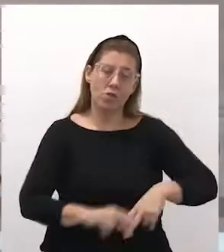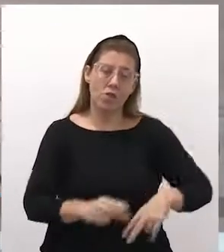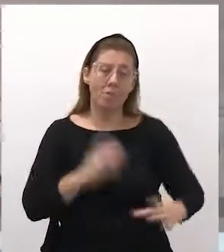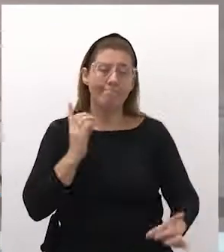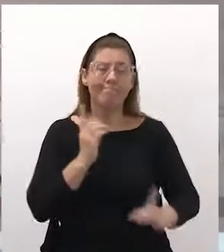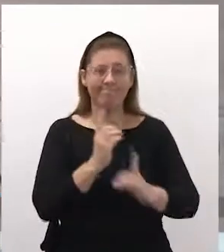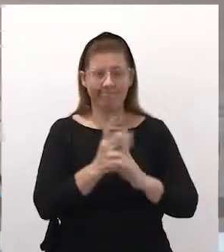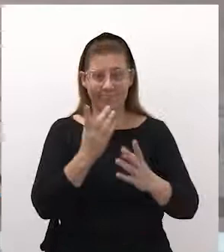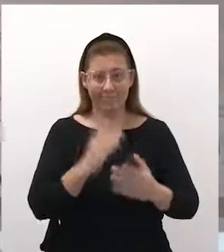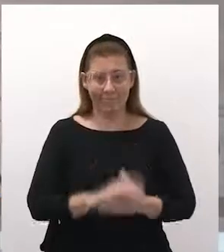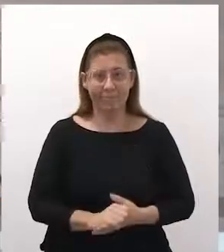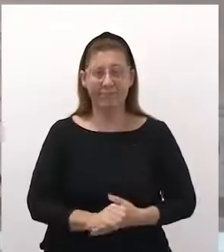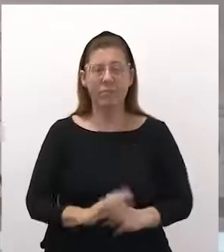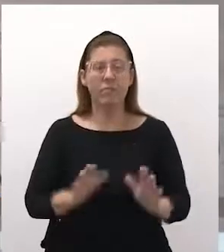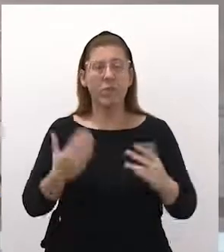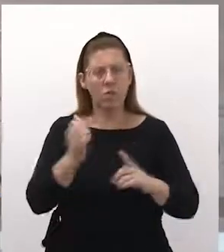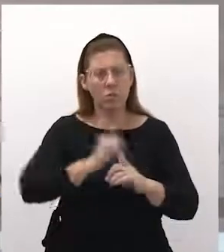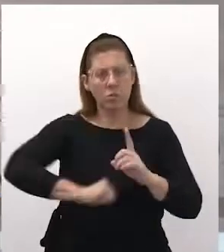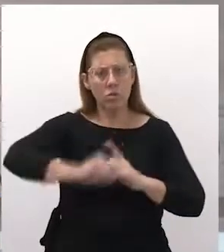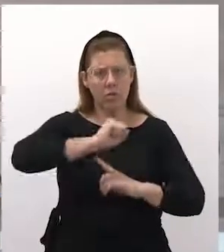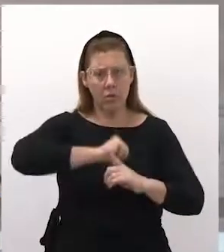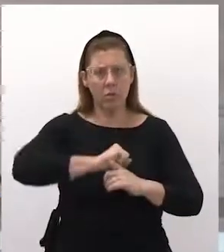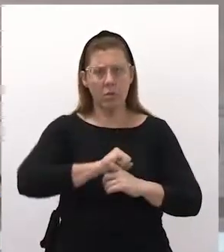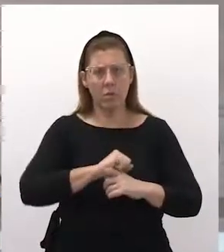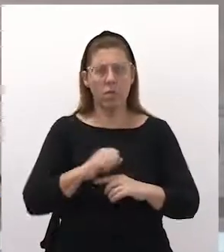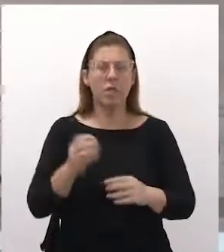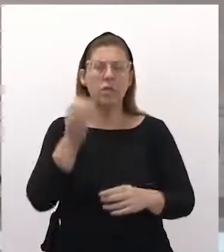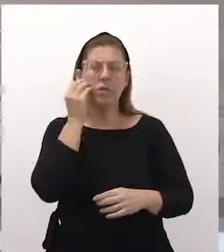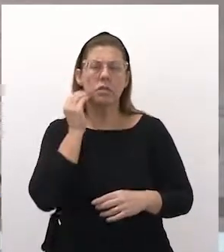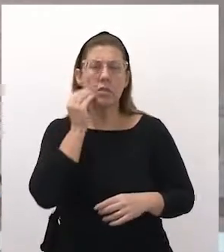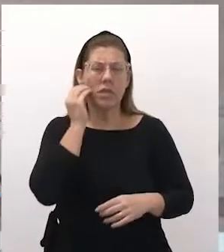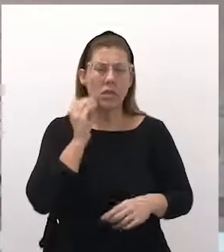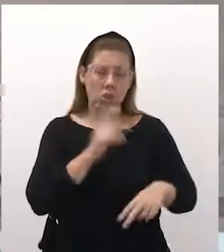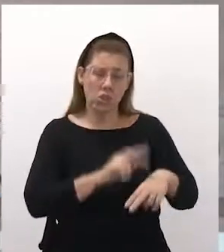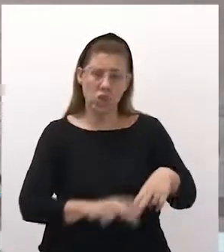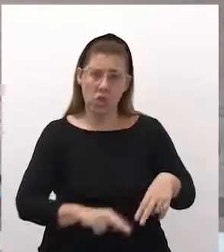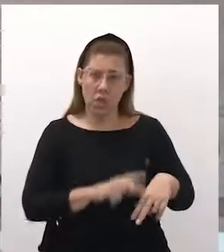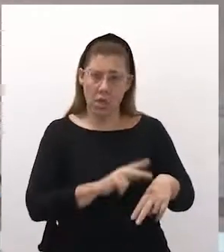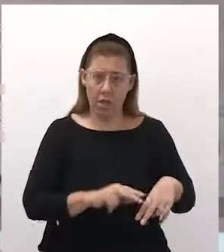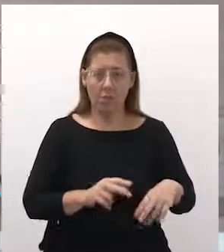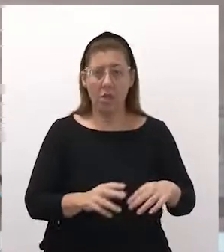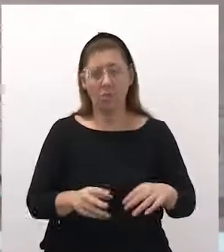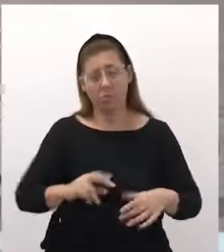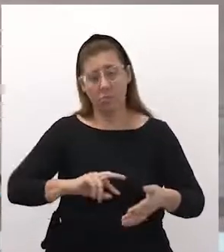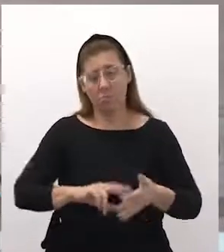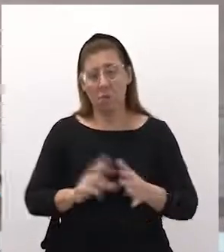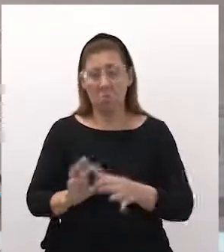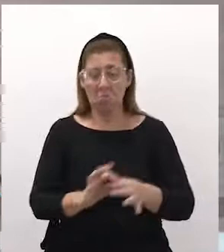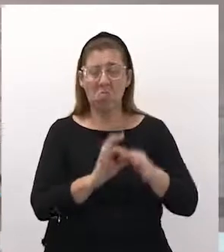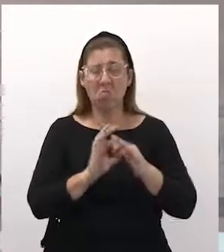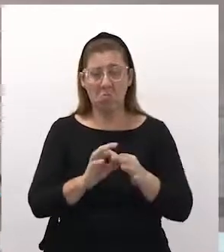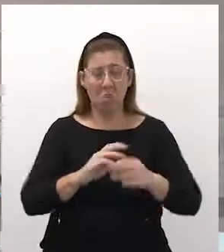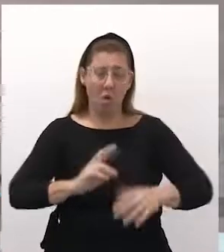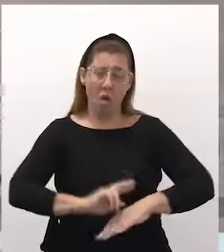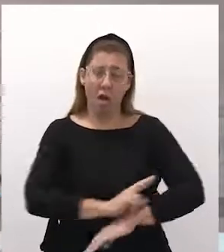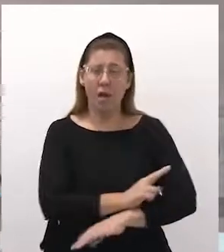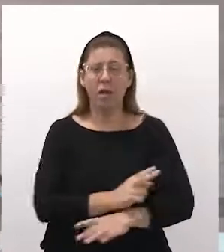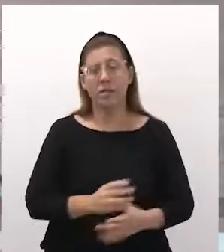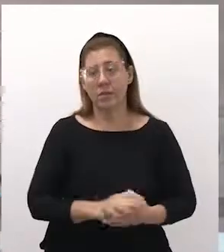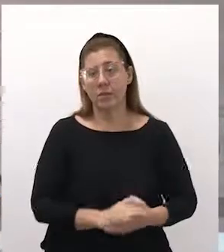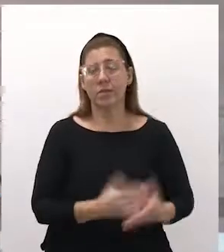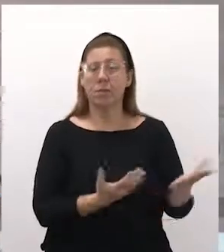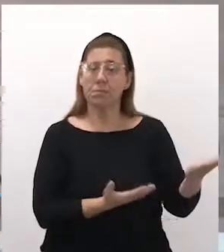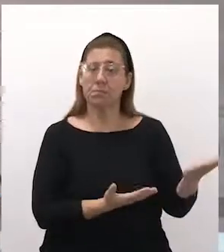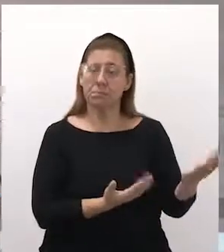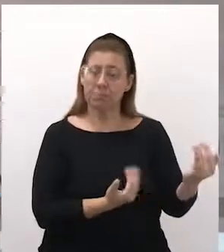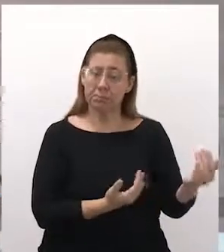cruzam. Então, assim, socialmente, a experiência de gênero racializada leva adolescentes a serem tratados como